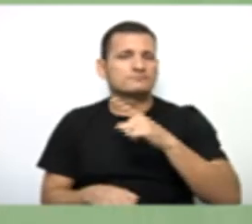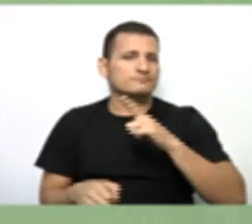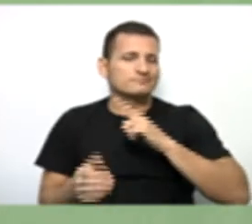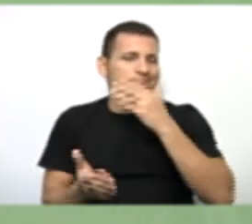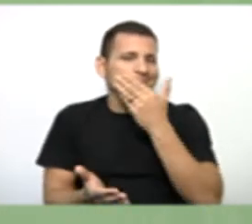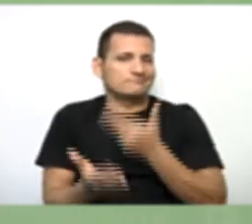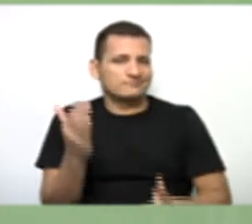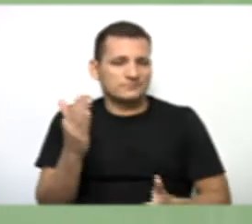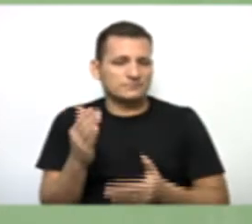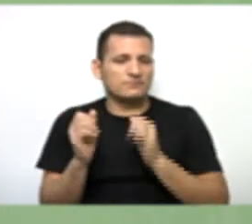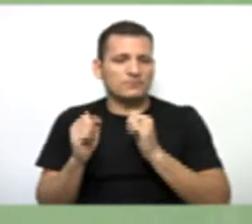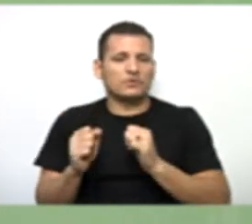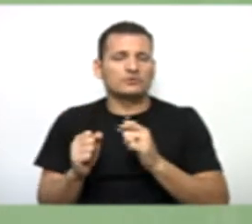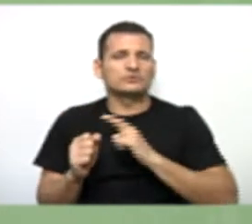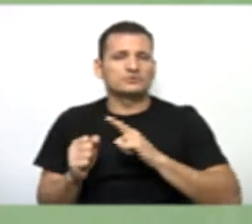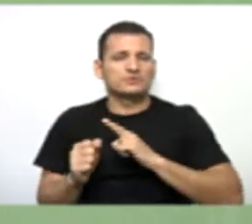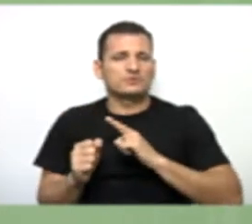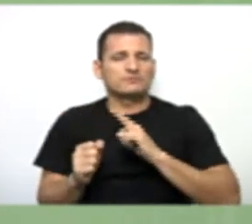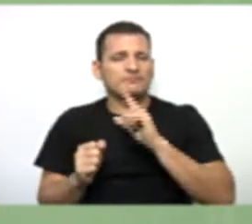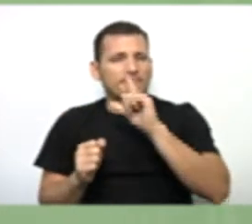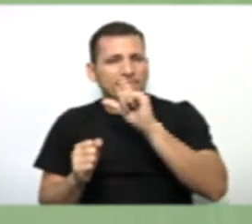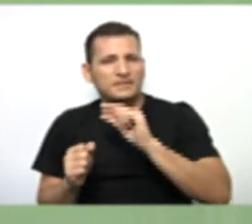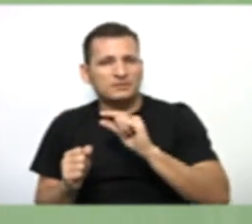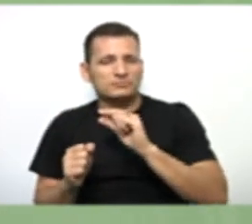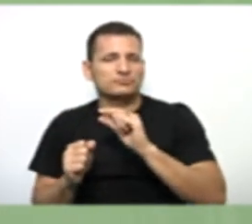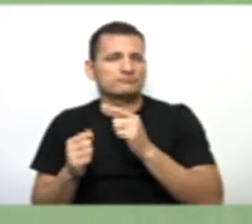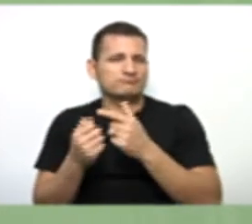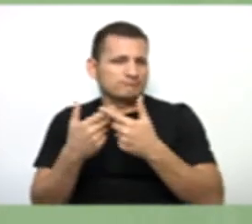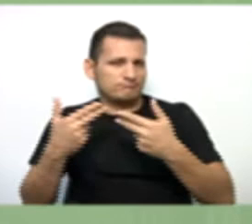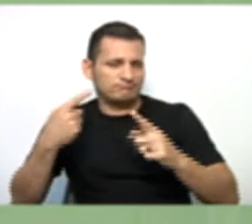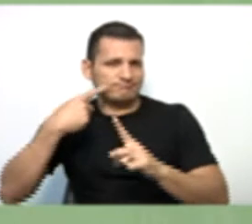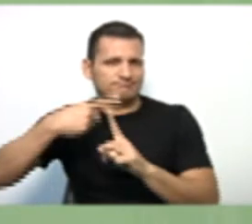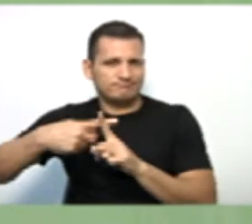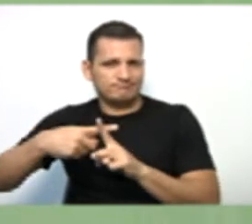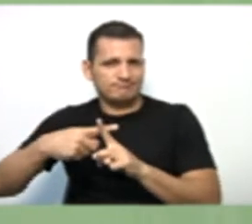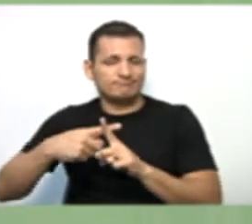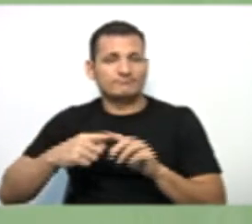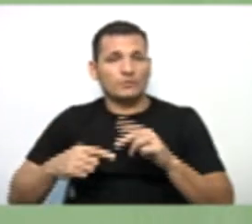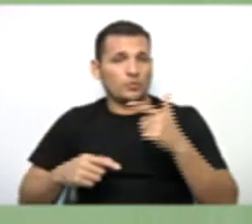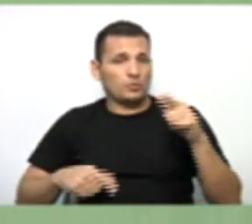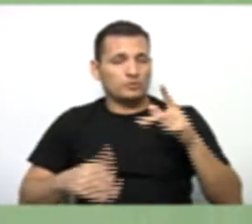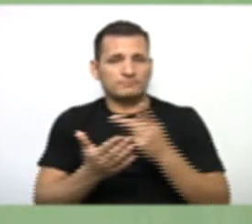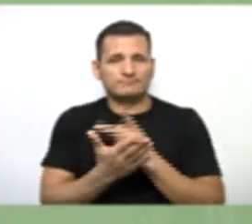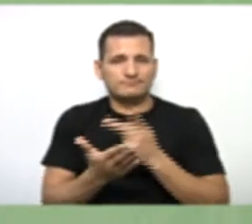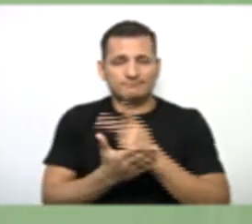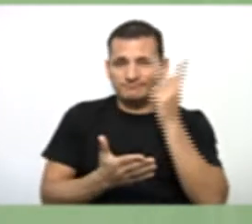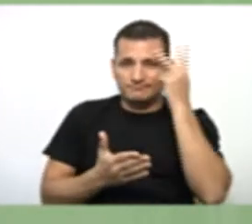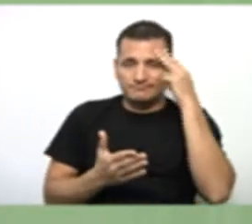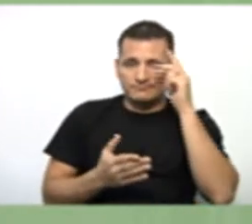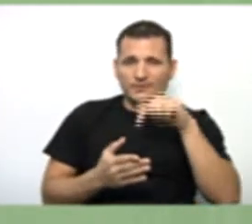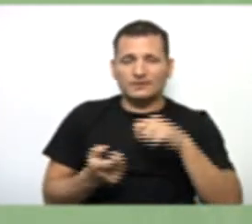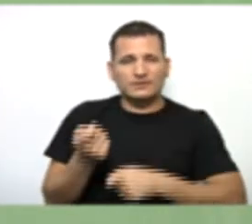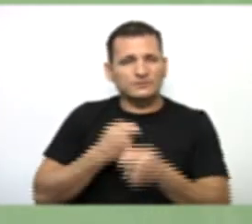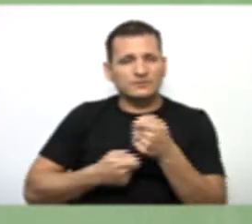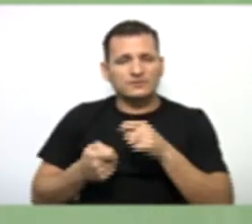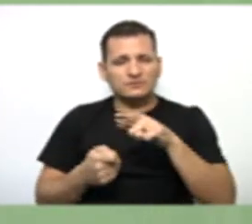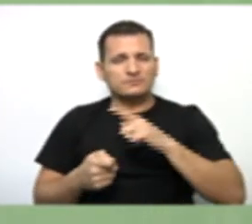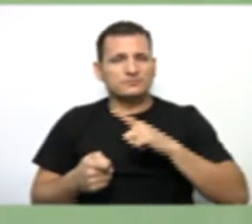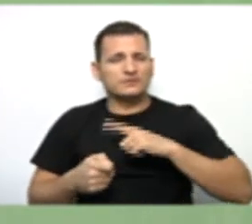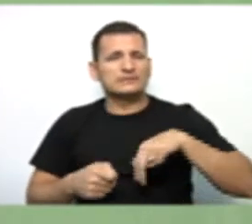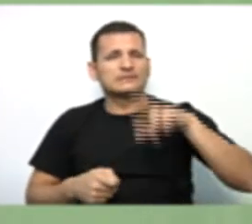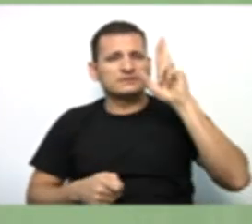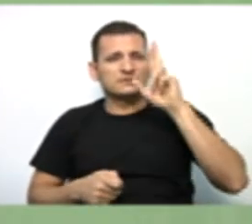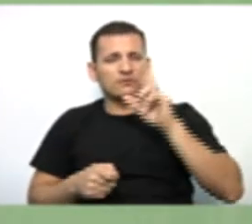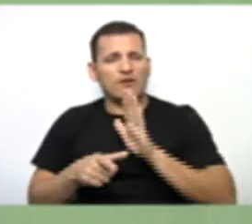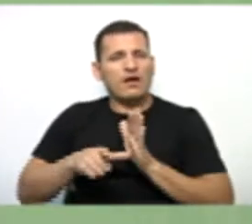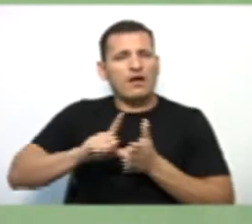pode acabar tendo menos benefício. Outro erro muito comum é quando o negociador toma decisões